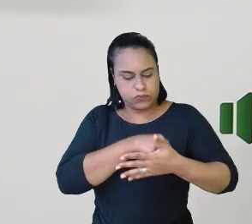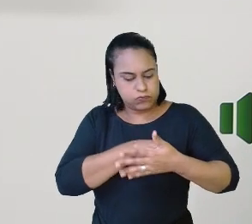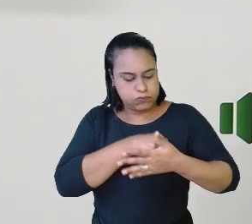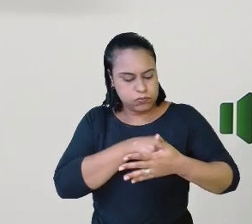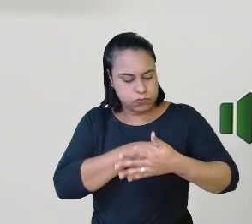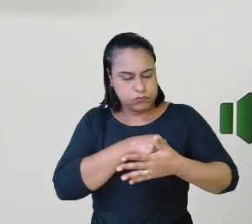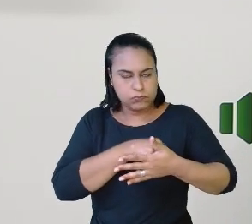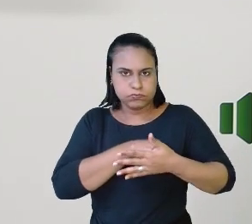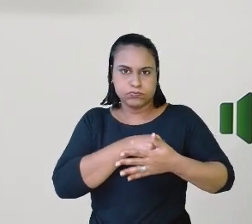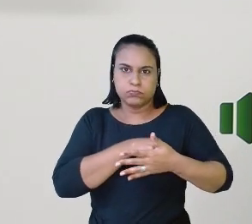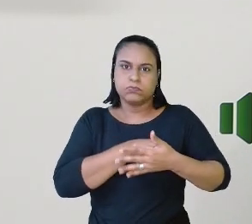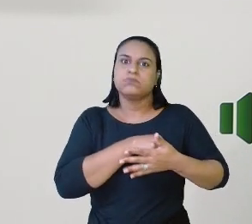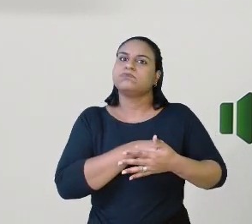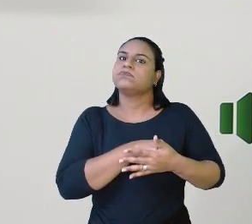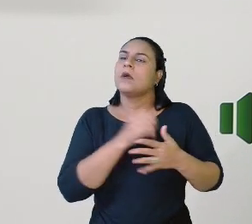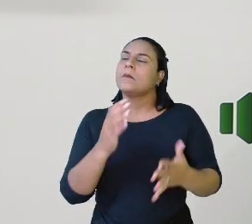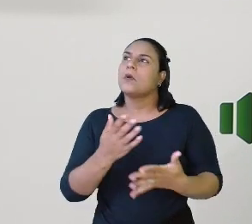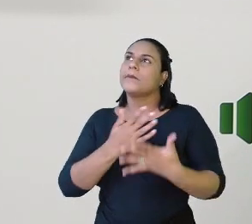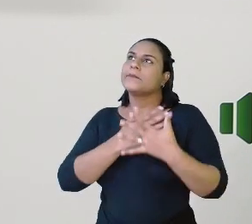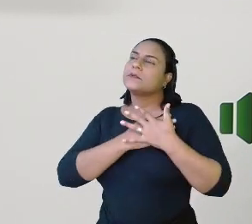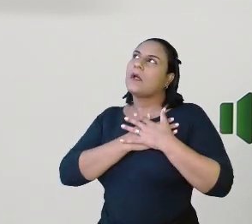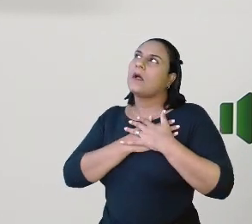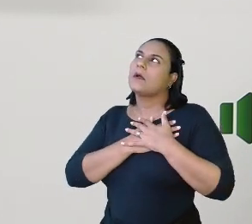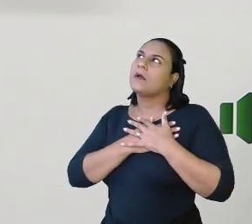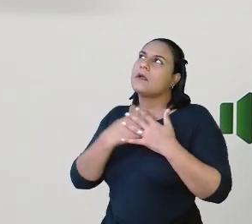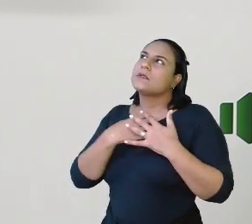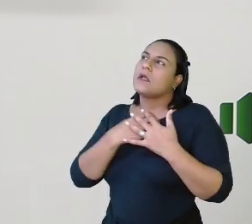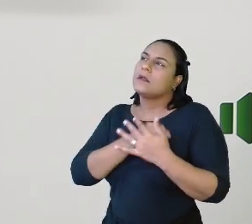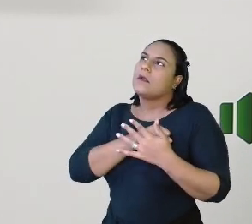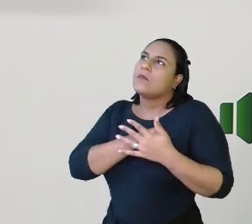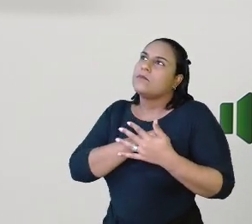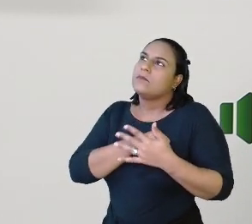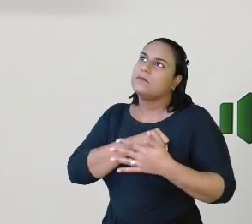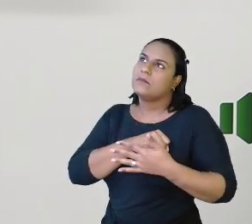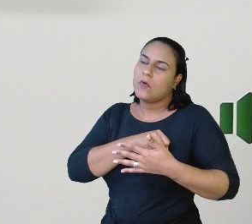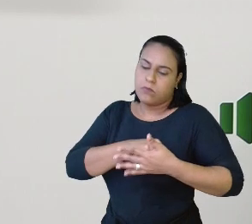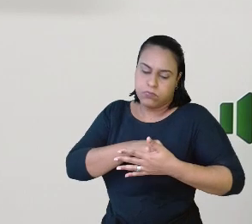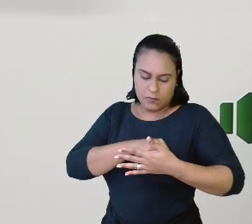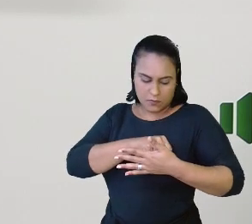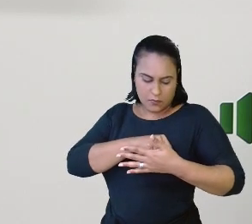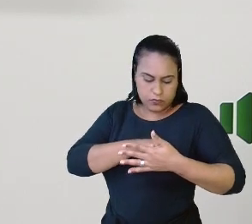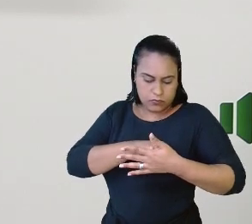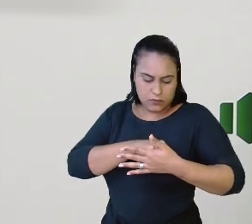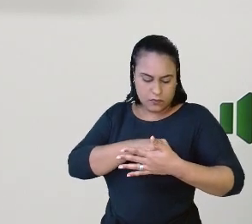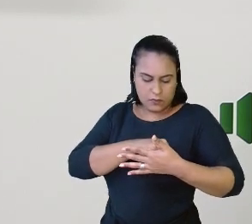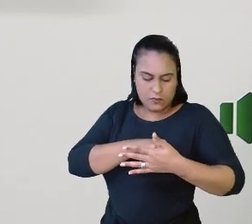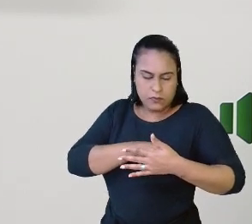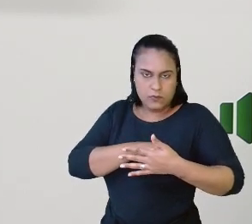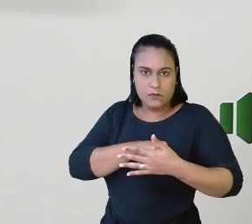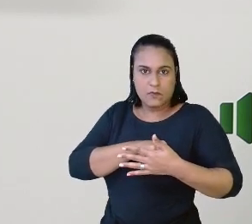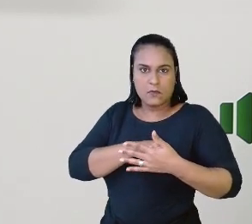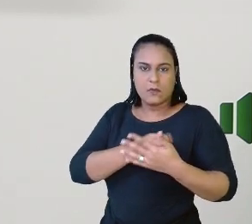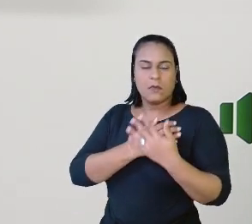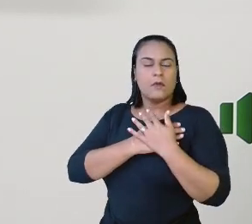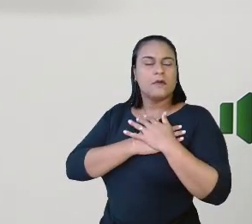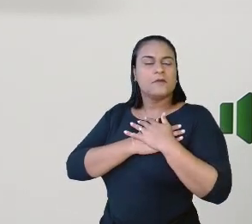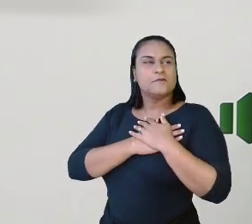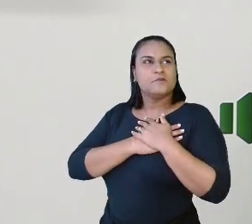mesmo. Então, ó, coloca a mão no coração e sente os batimentos. É só colocar a mão assim,